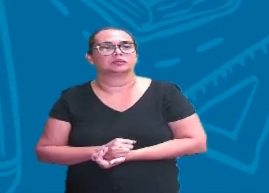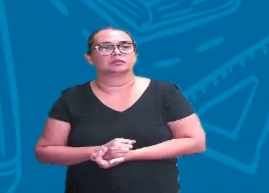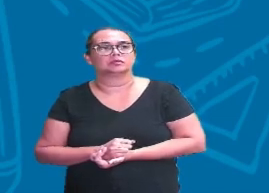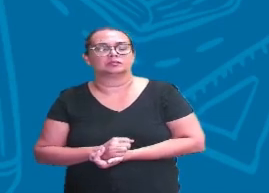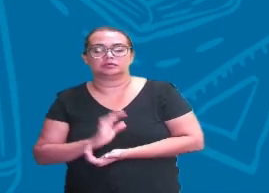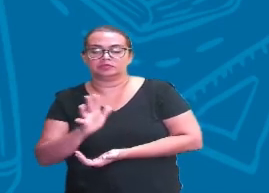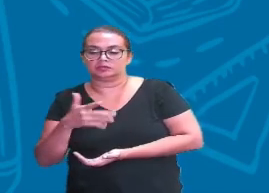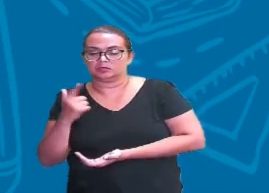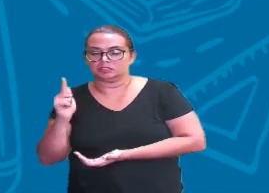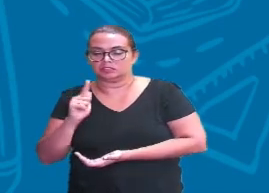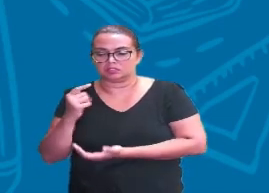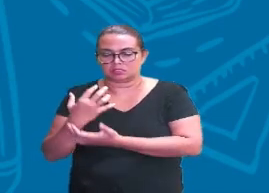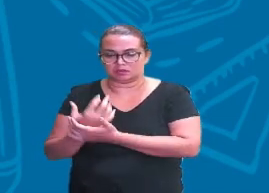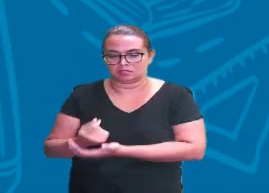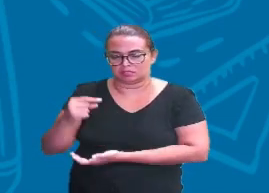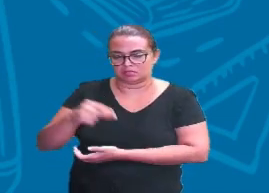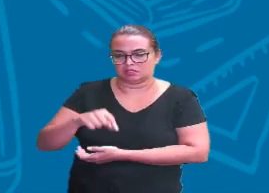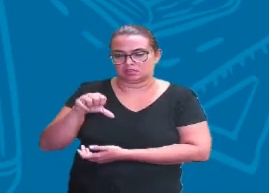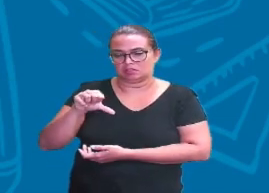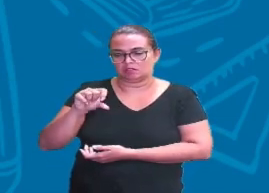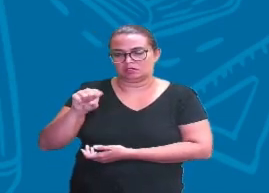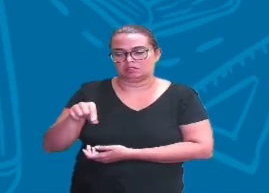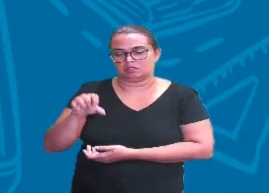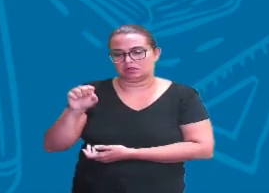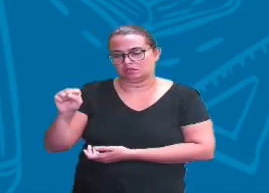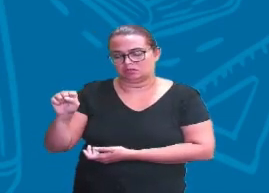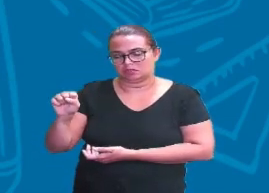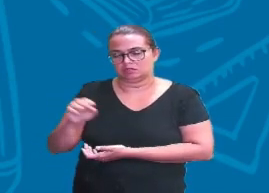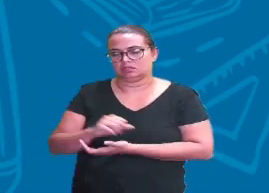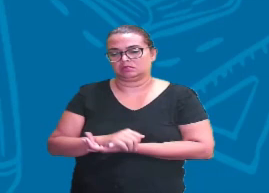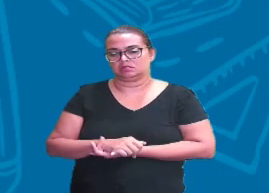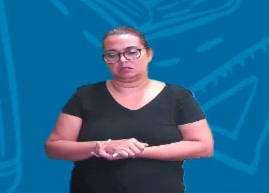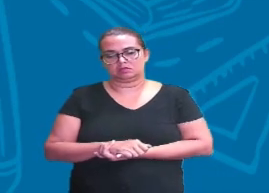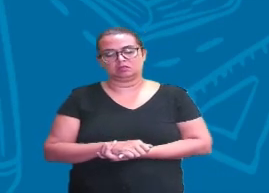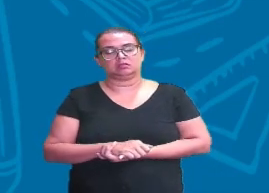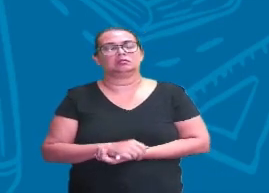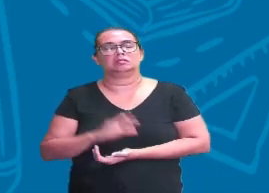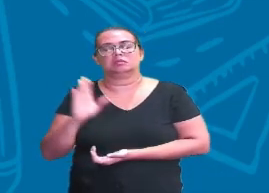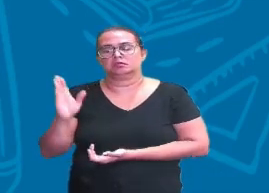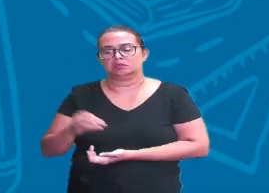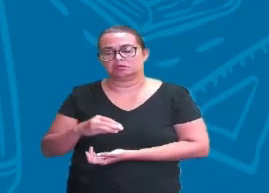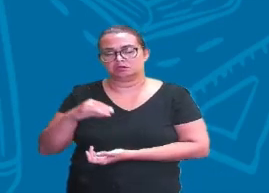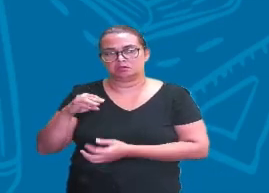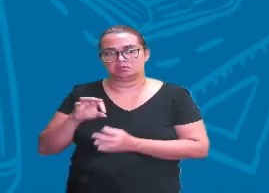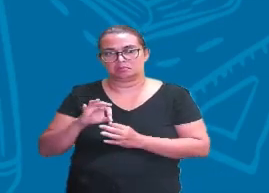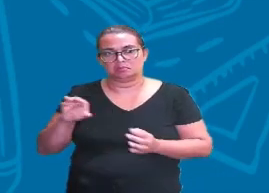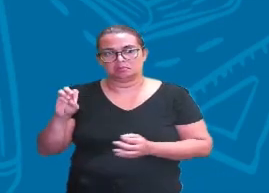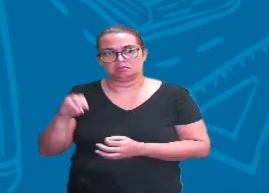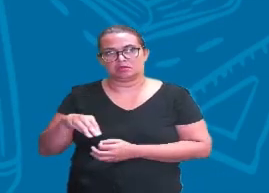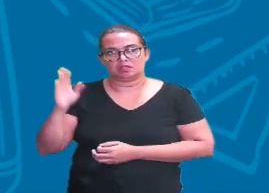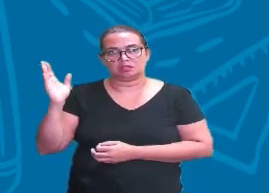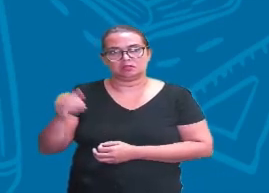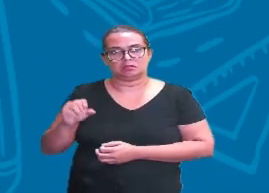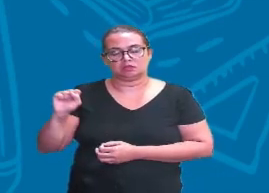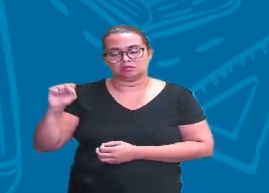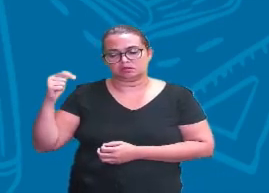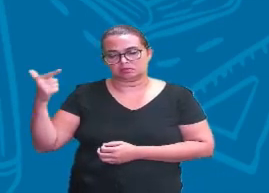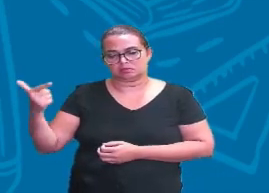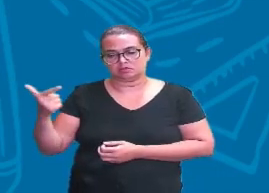a gravidade aqui na Terra vale quanto, professor? 9,8 metros por segundo ao quadrado,